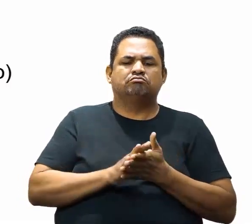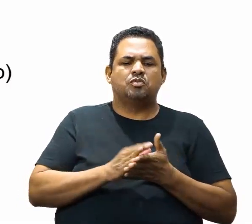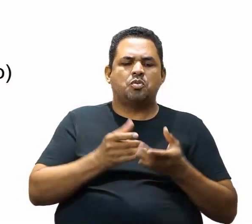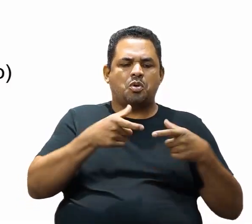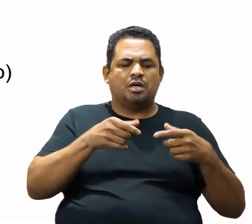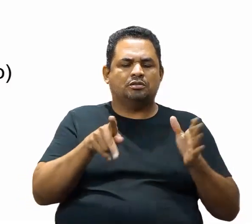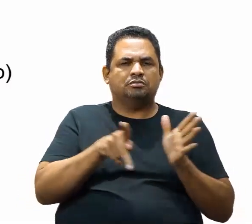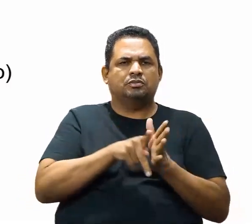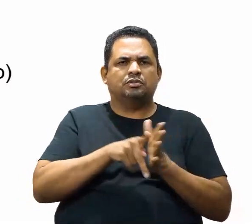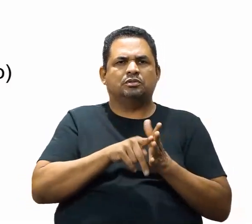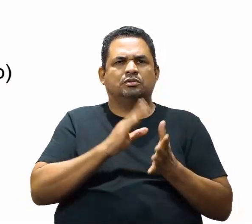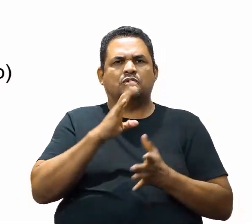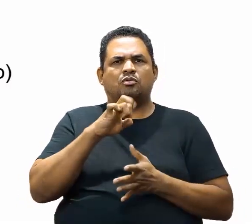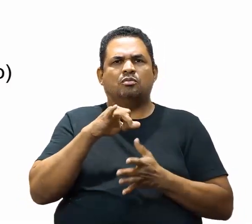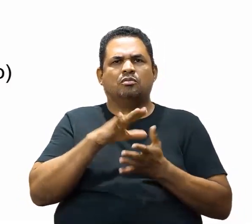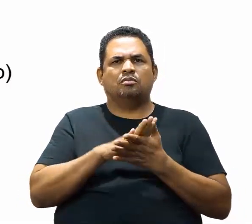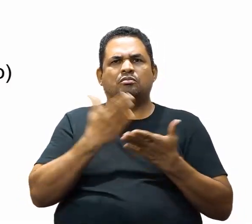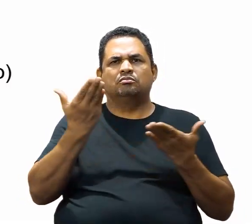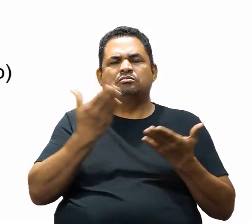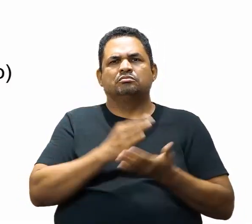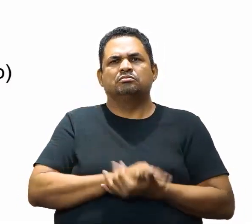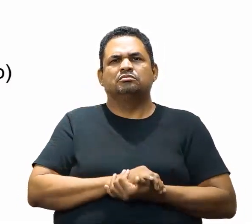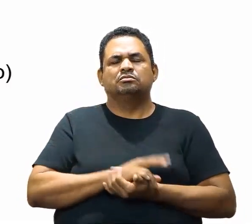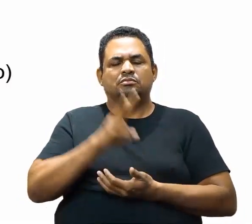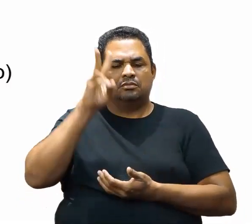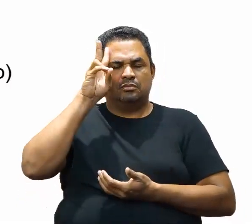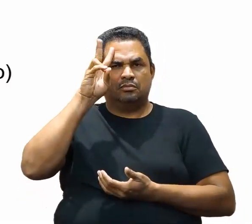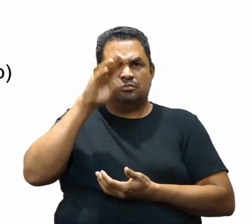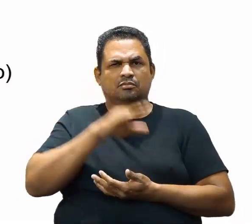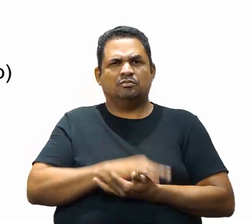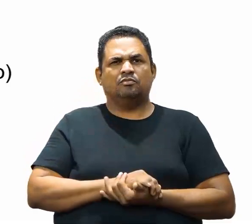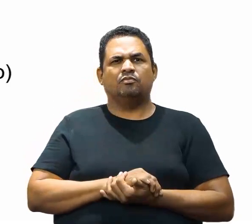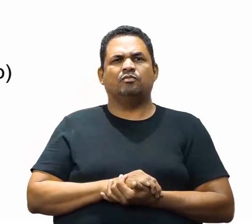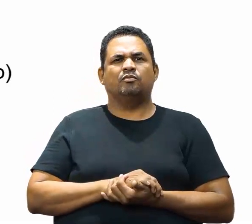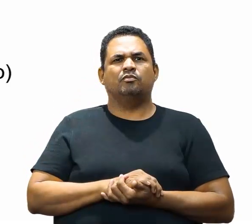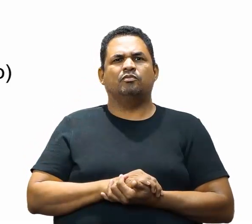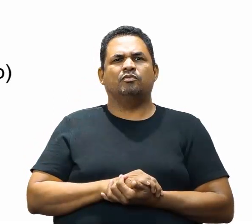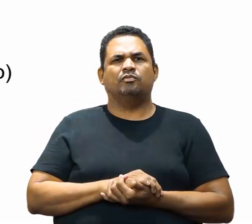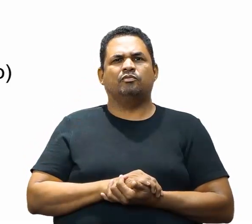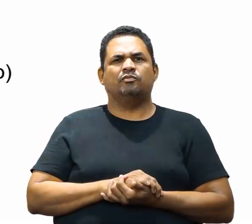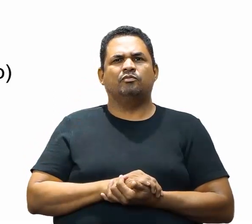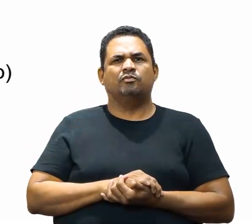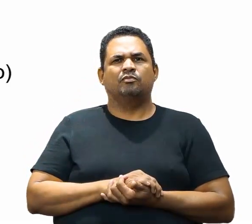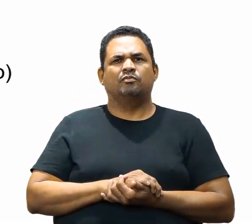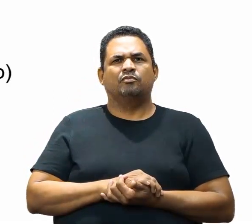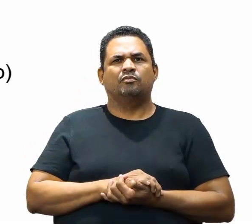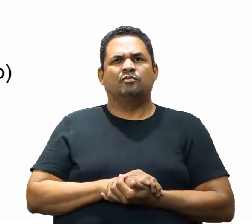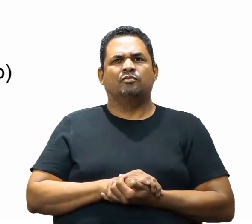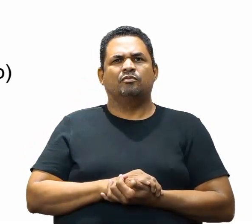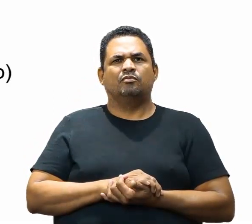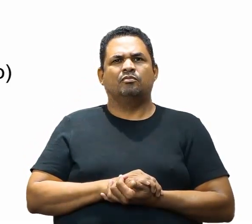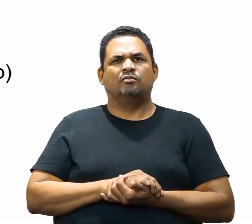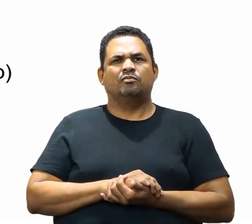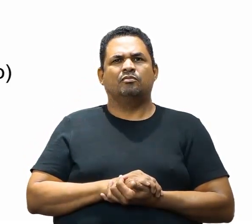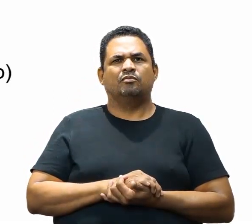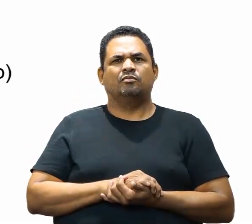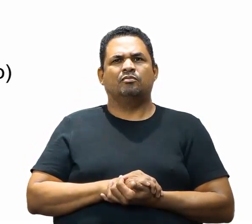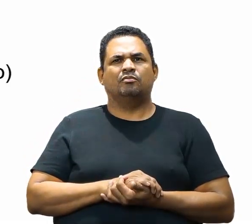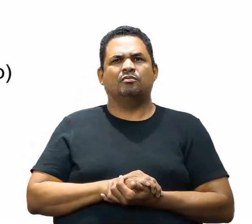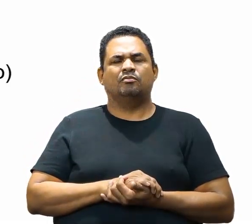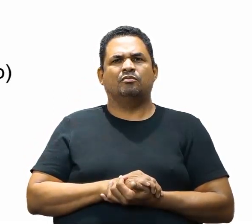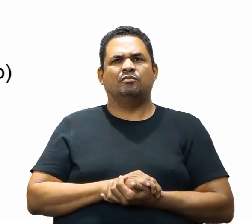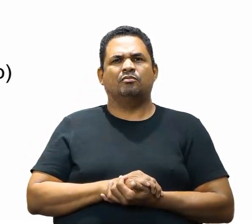comum, genérico. Isso. É só lembrar disso. Eu coloquei mariposa para cachorro, entendedor... Ai,